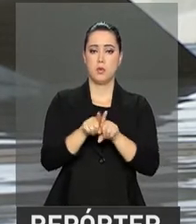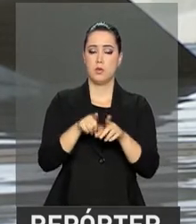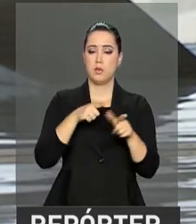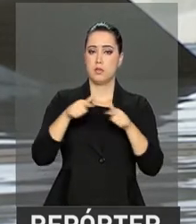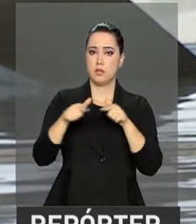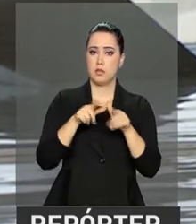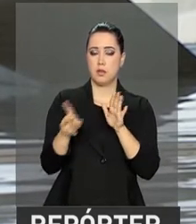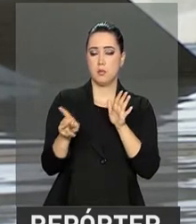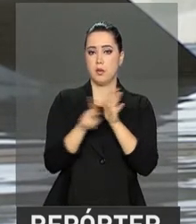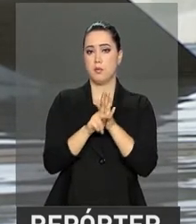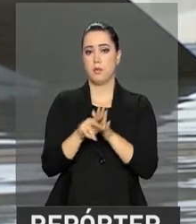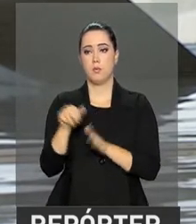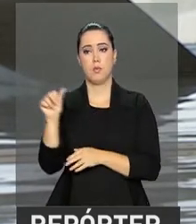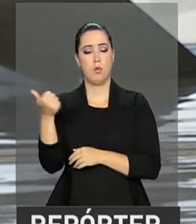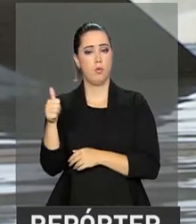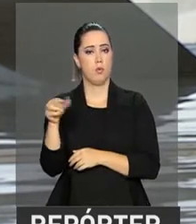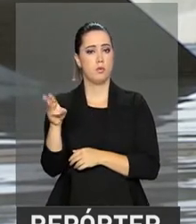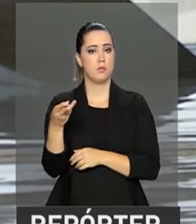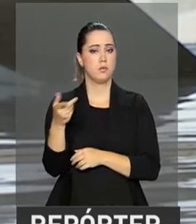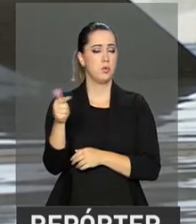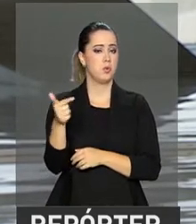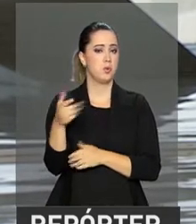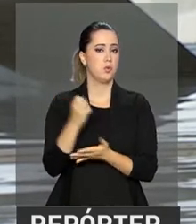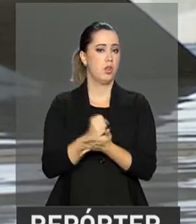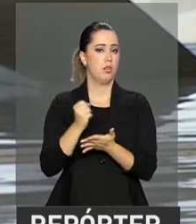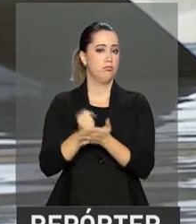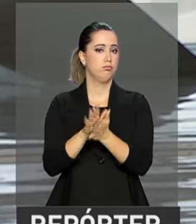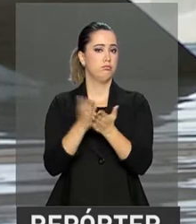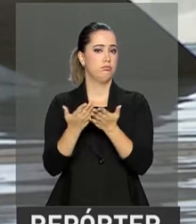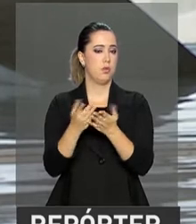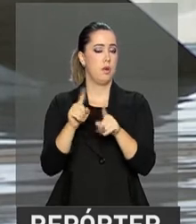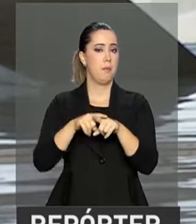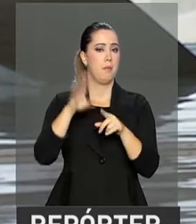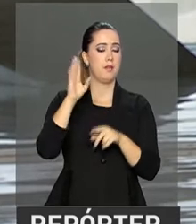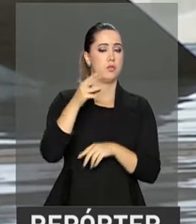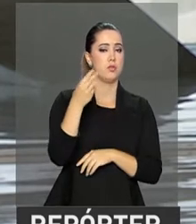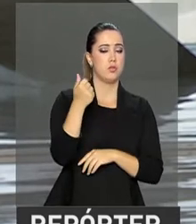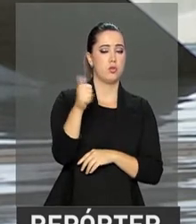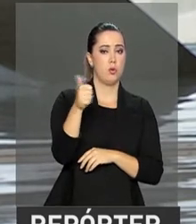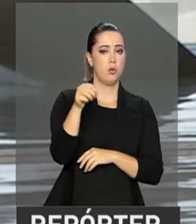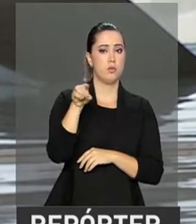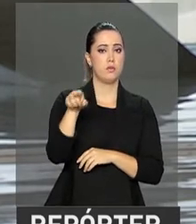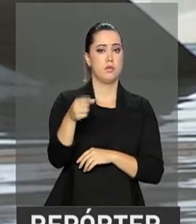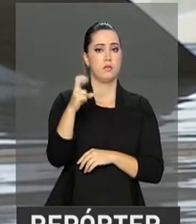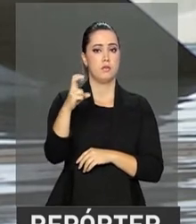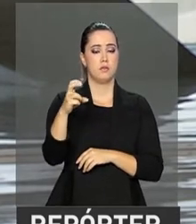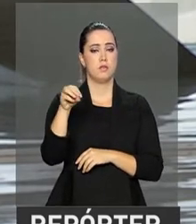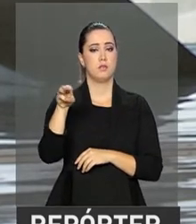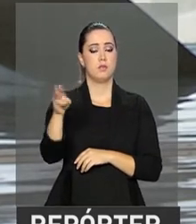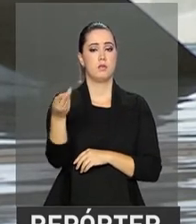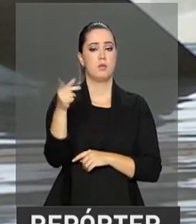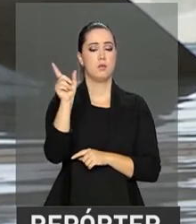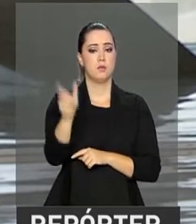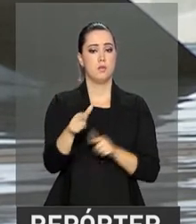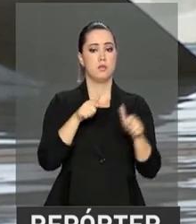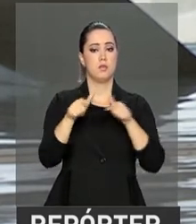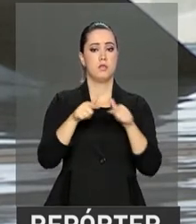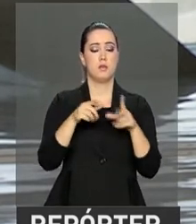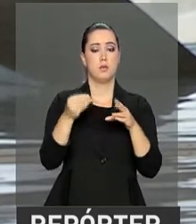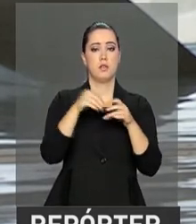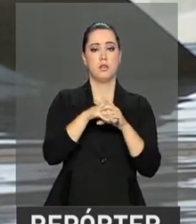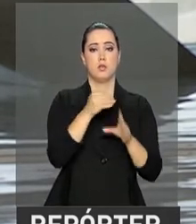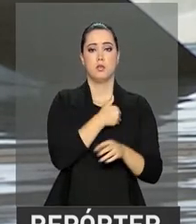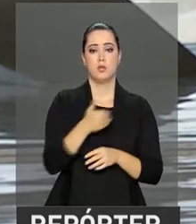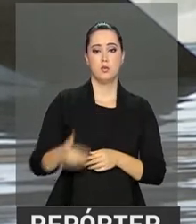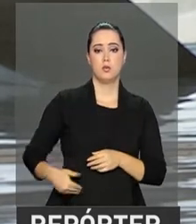11 milhões não têm carteira assinada e 11 milhões e mail são trabalhadores do setor público este